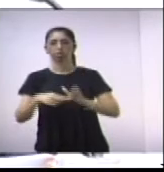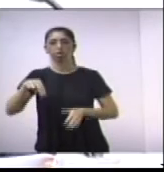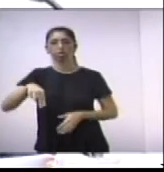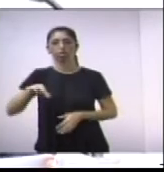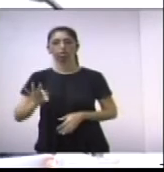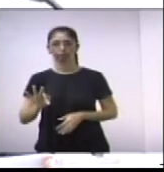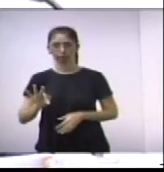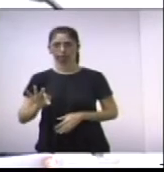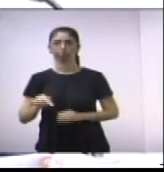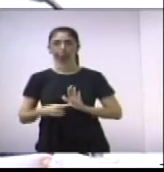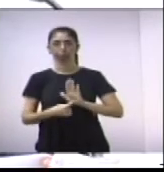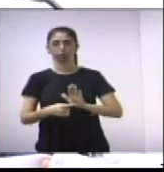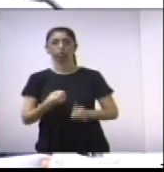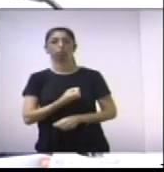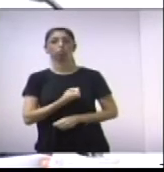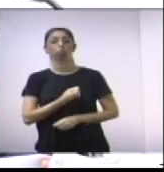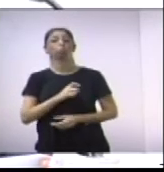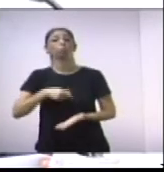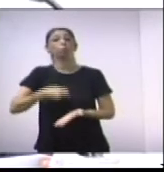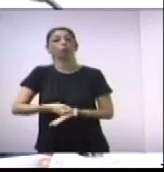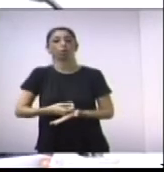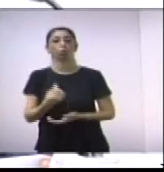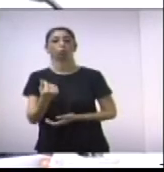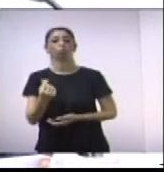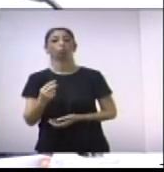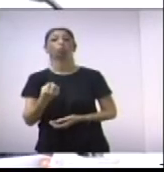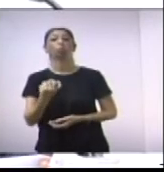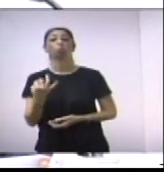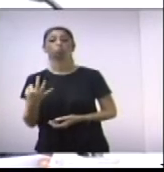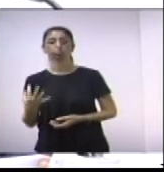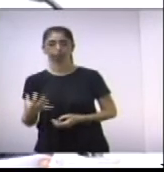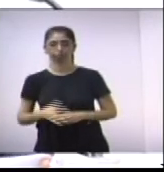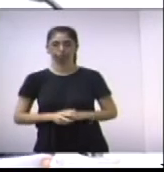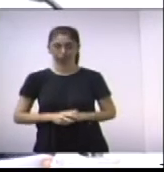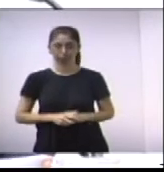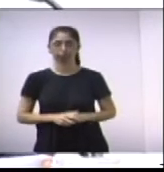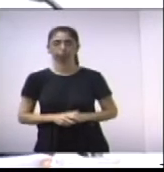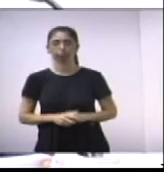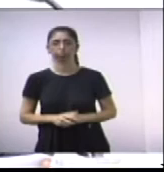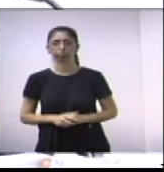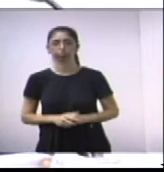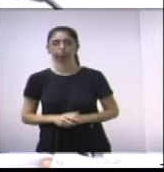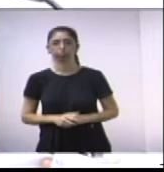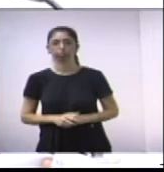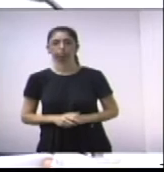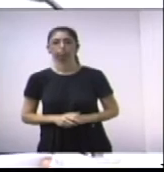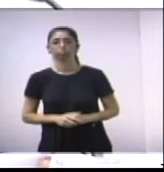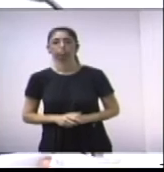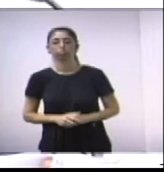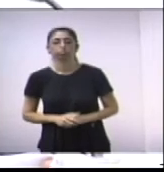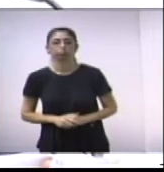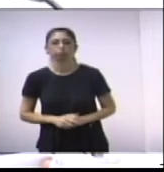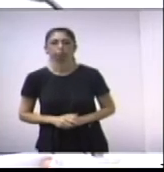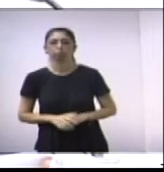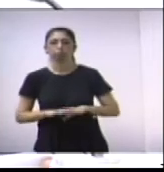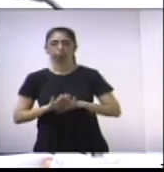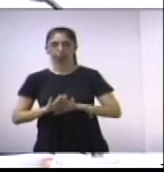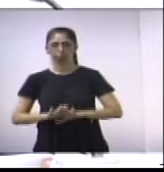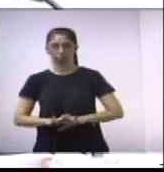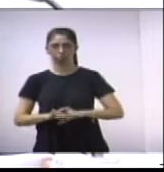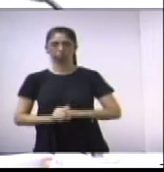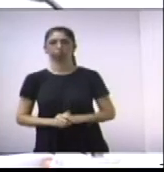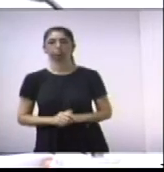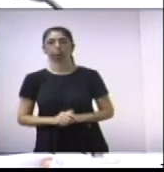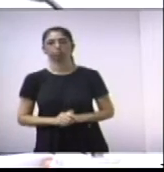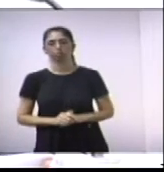segundo informações, a MD4 presta serviços quase que exclusivamente para a Municipalidade de Paulínia. 100. Dessa forma, o atual